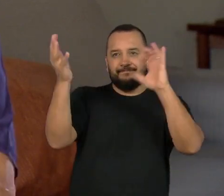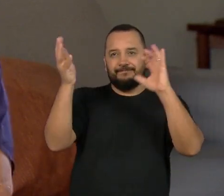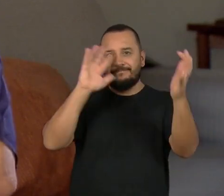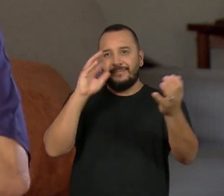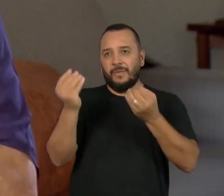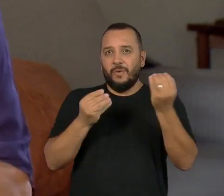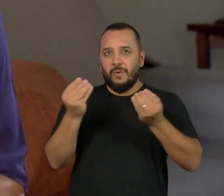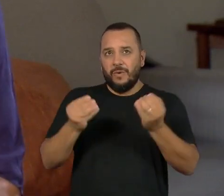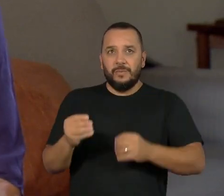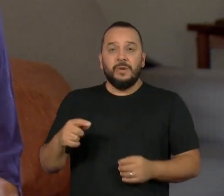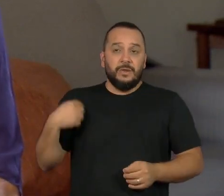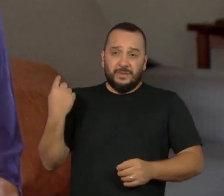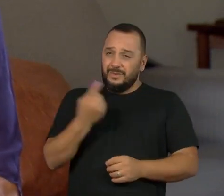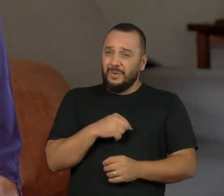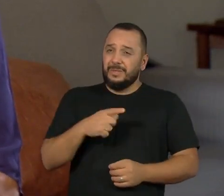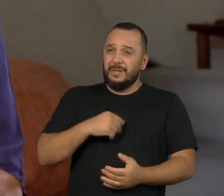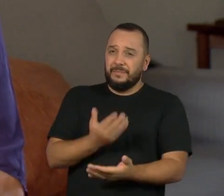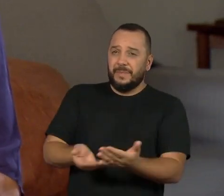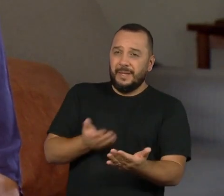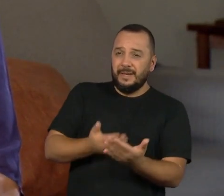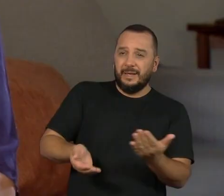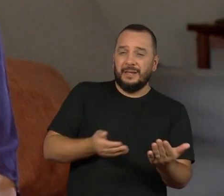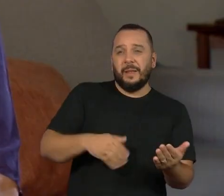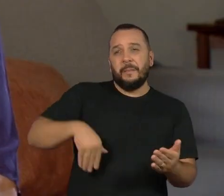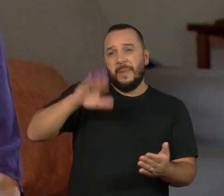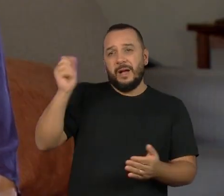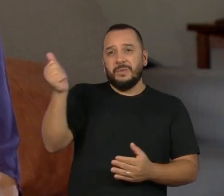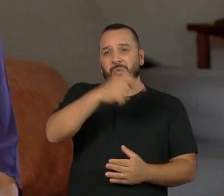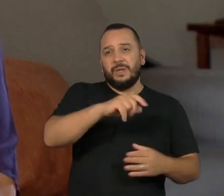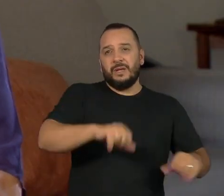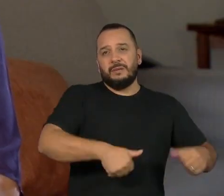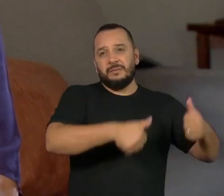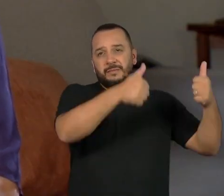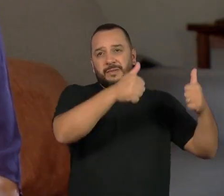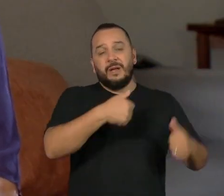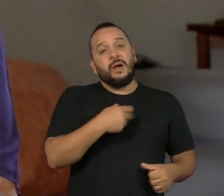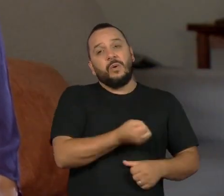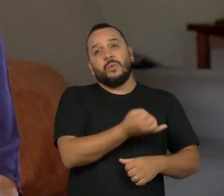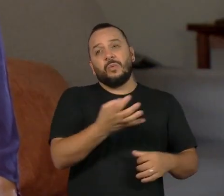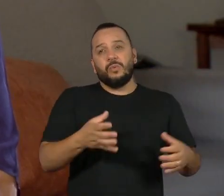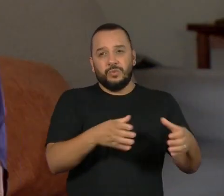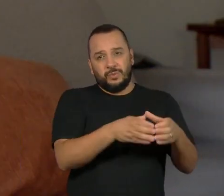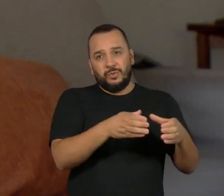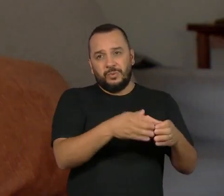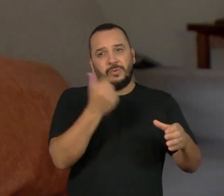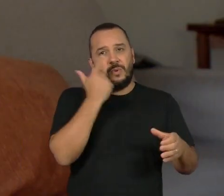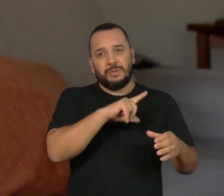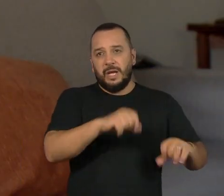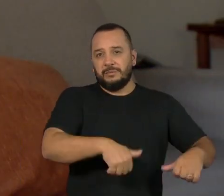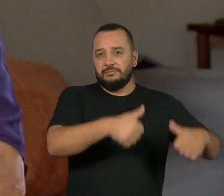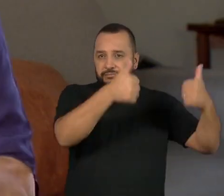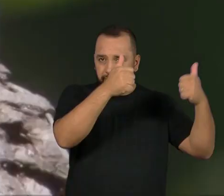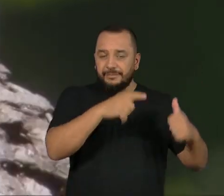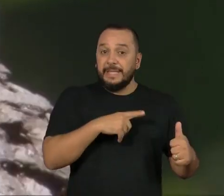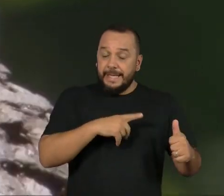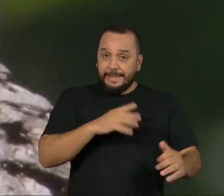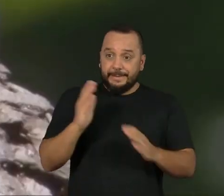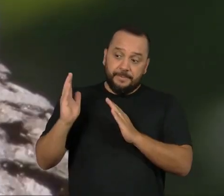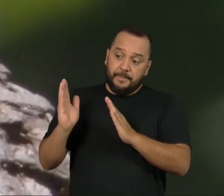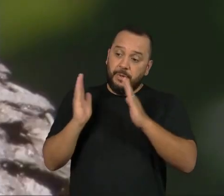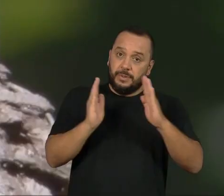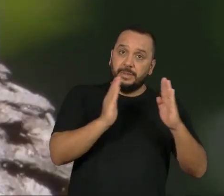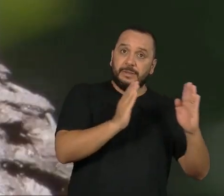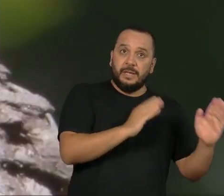mais perda do que recuperação. Algumas espécies, alguns grupos conseguem ter uma recuperação, porque há processos que buscam